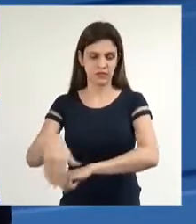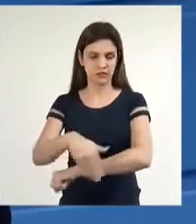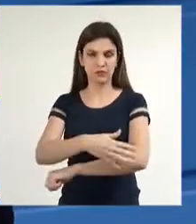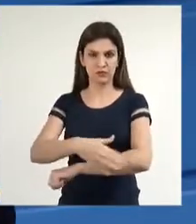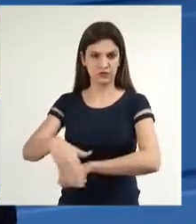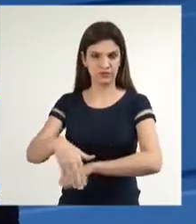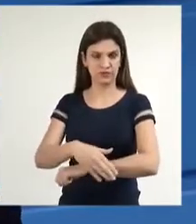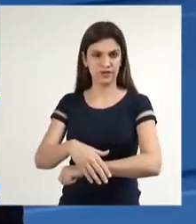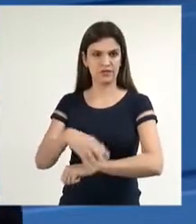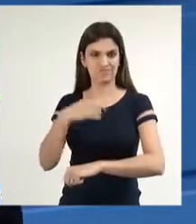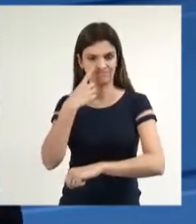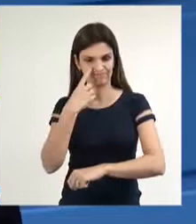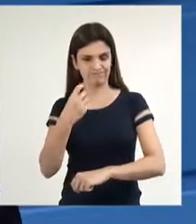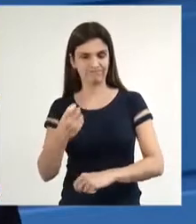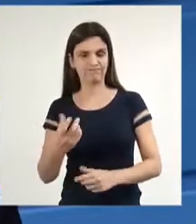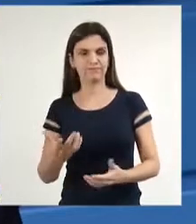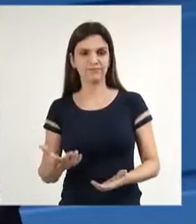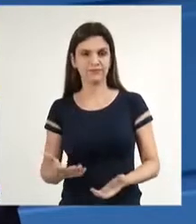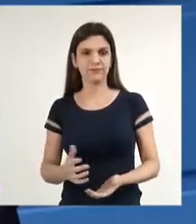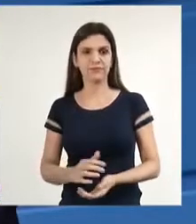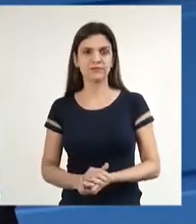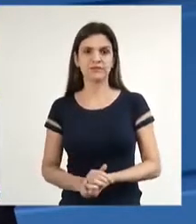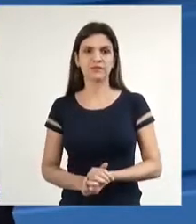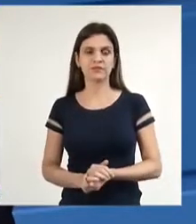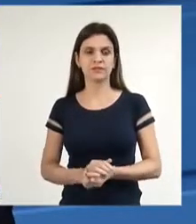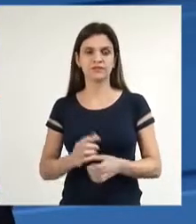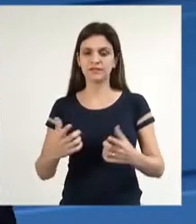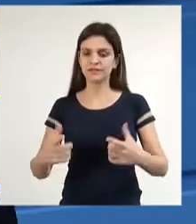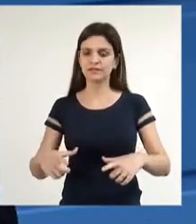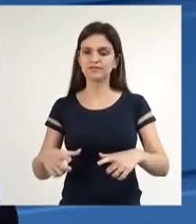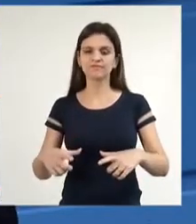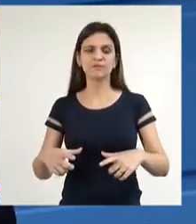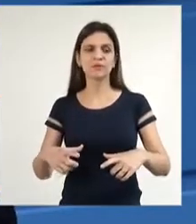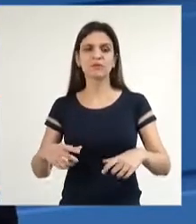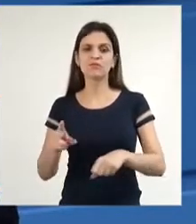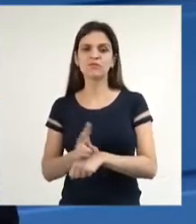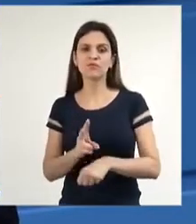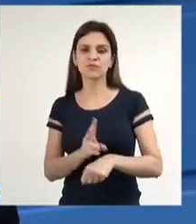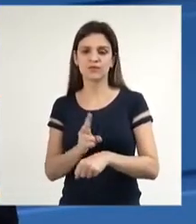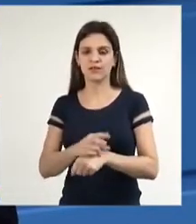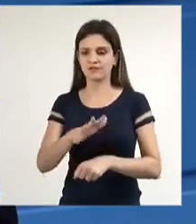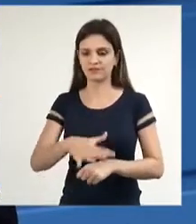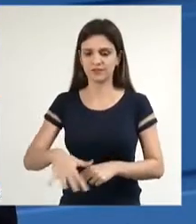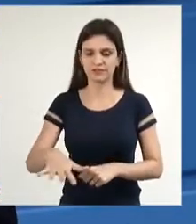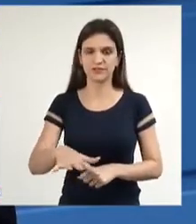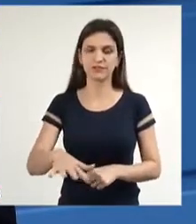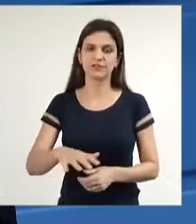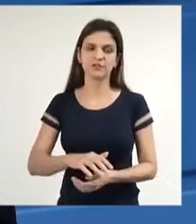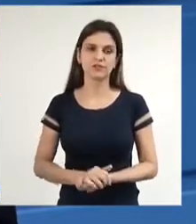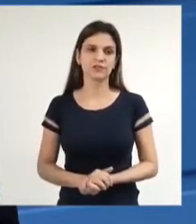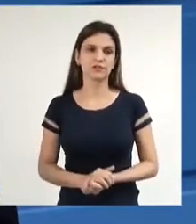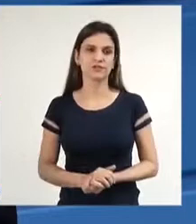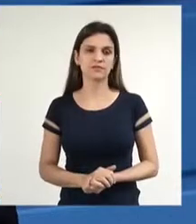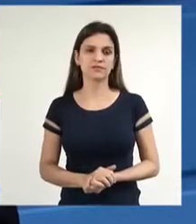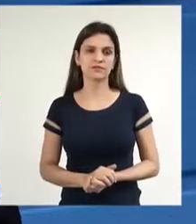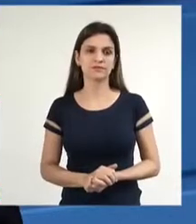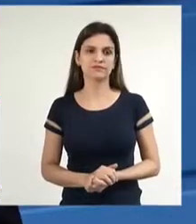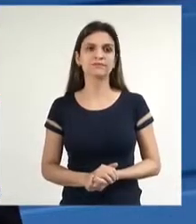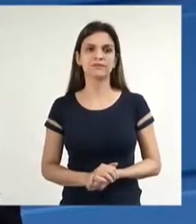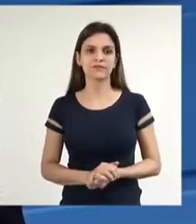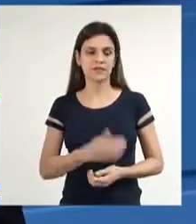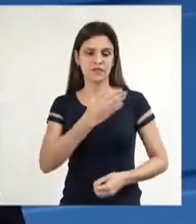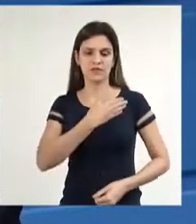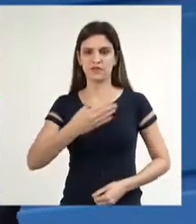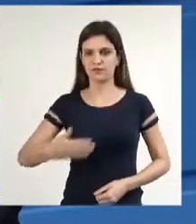atenção especial a essa região. Então, diante disso, nós buscamos que o governo do